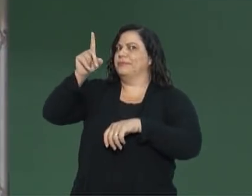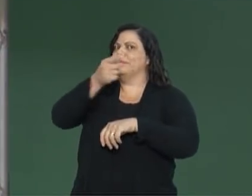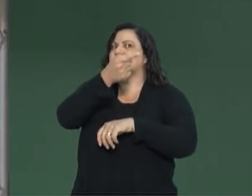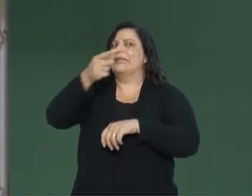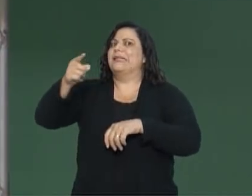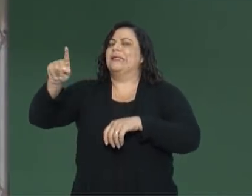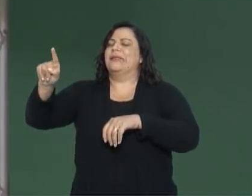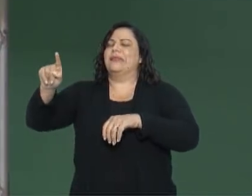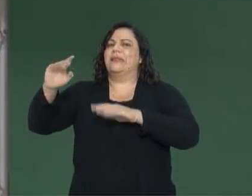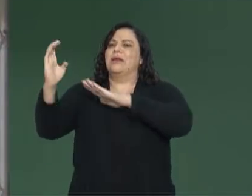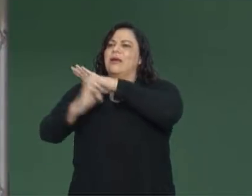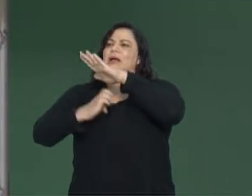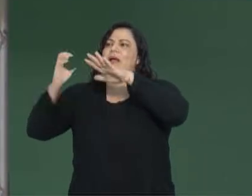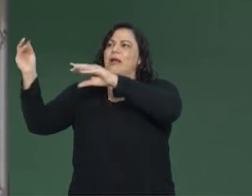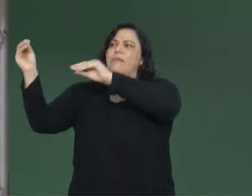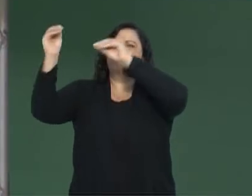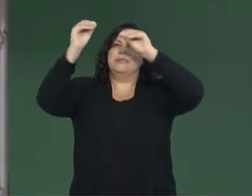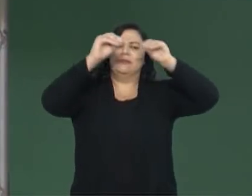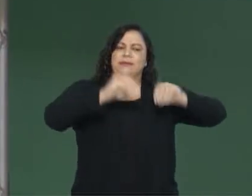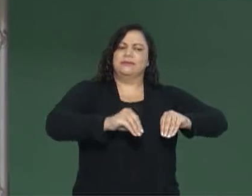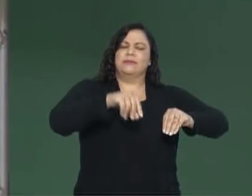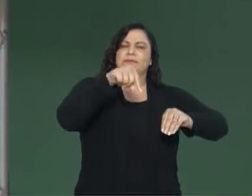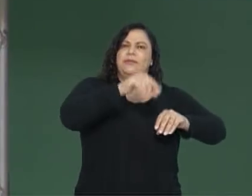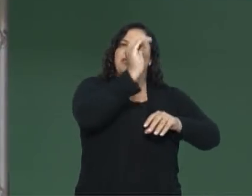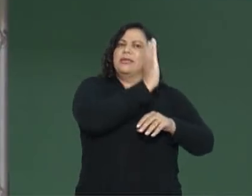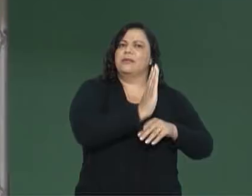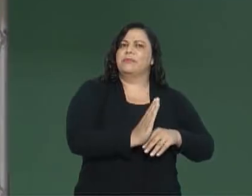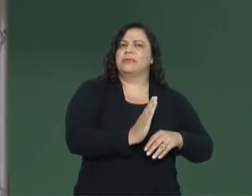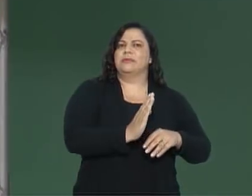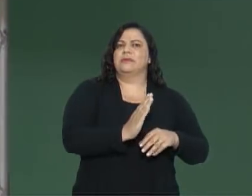e se instala aqui. E não há problemas que elas venham,